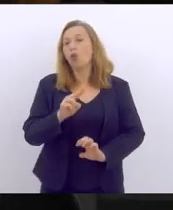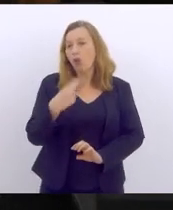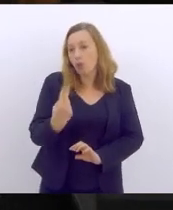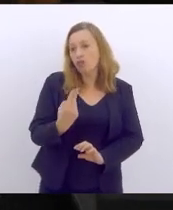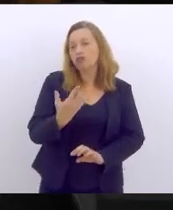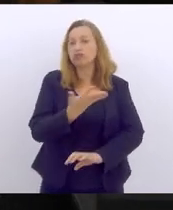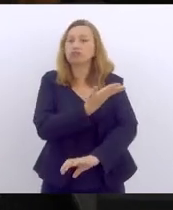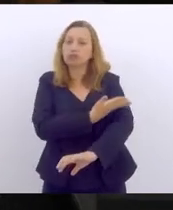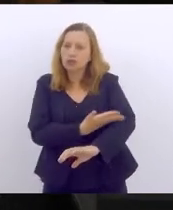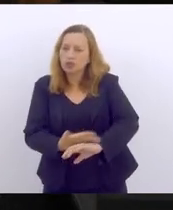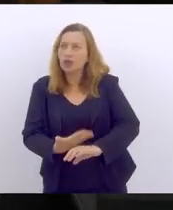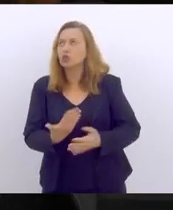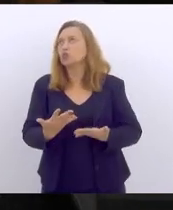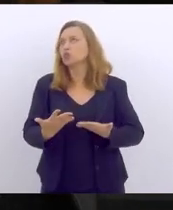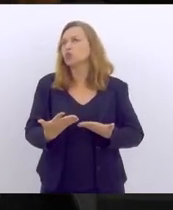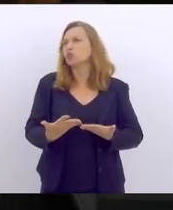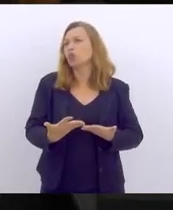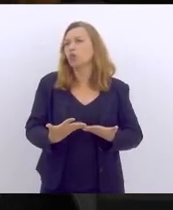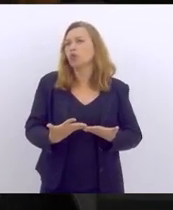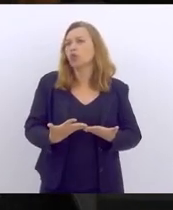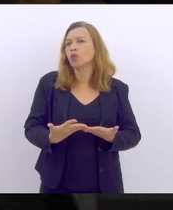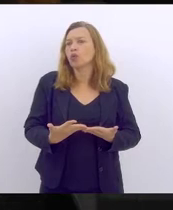seja o comportamento emocional